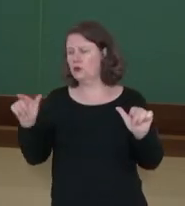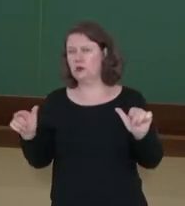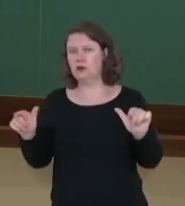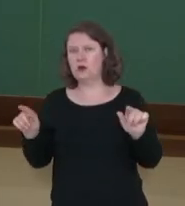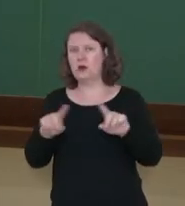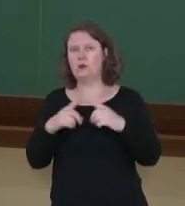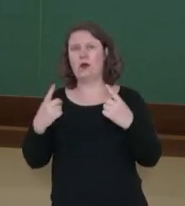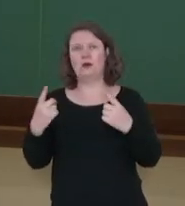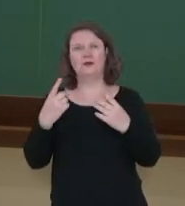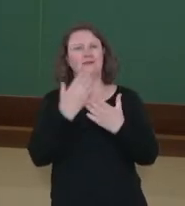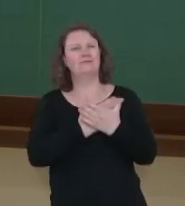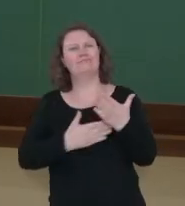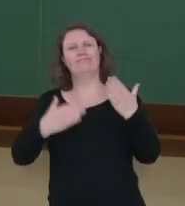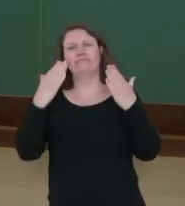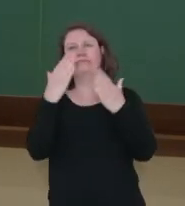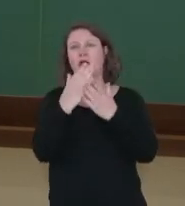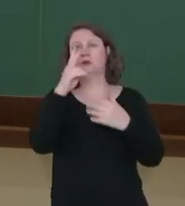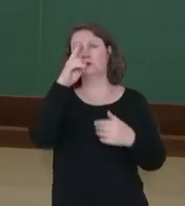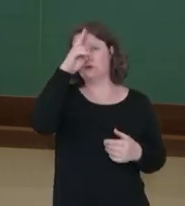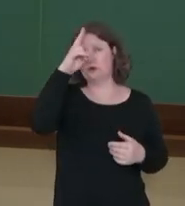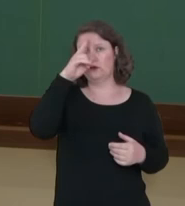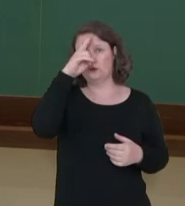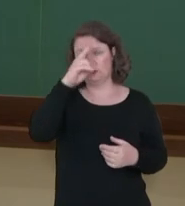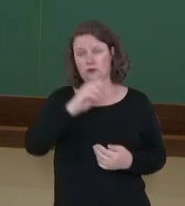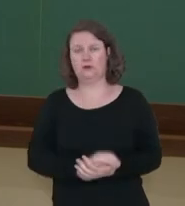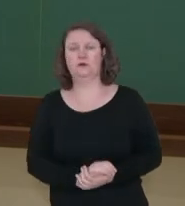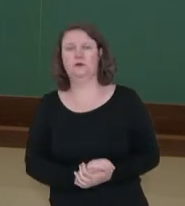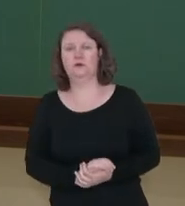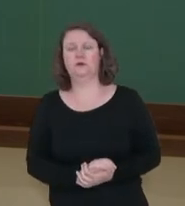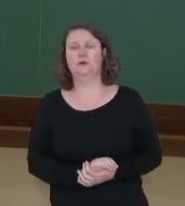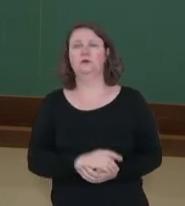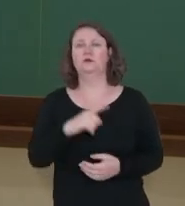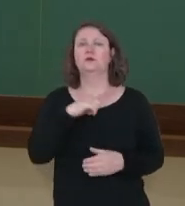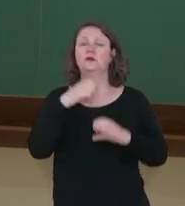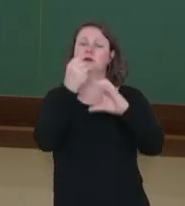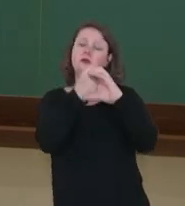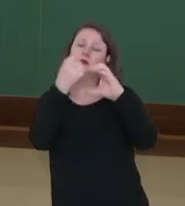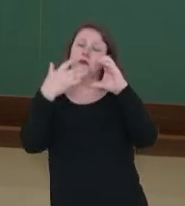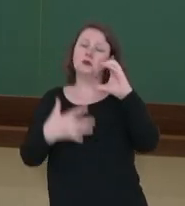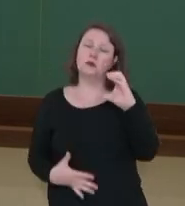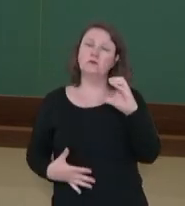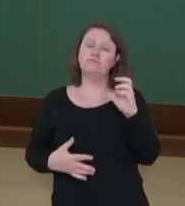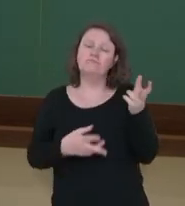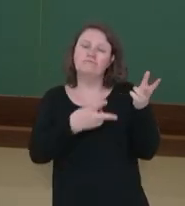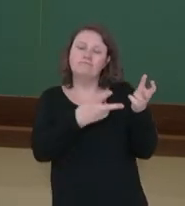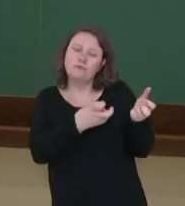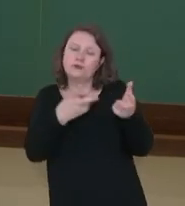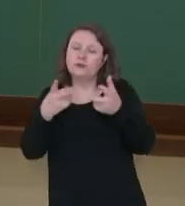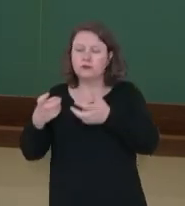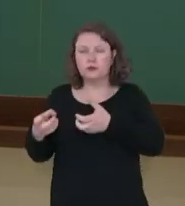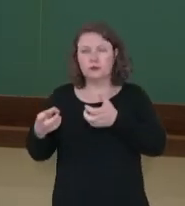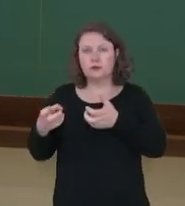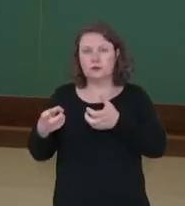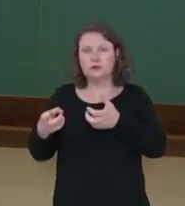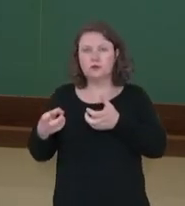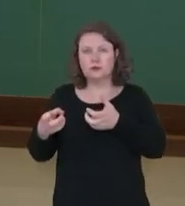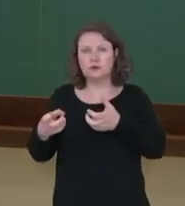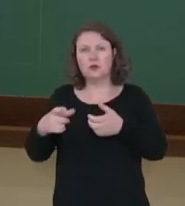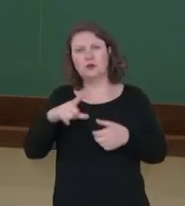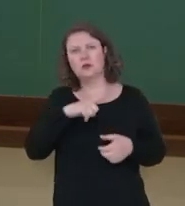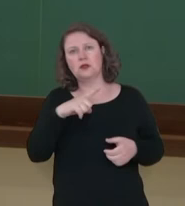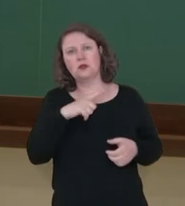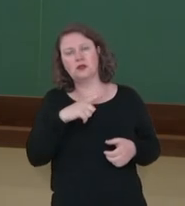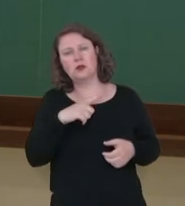aquelas características que vão predominar. São aquelas características que vão ser observadas. As recessivas são aquelas